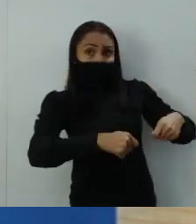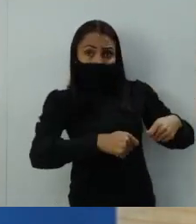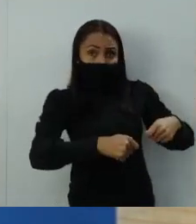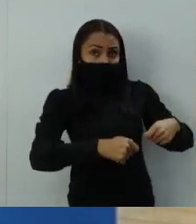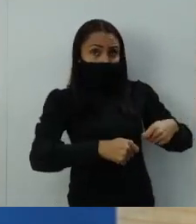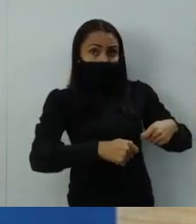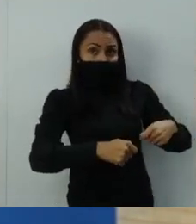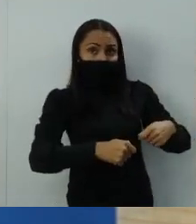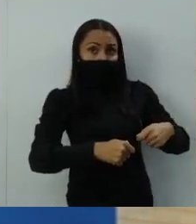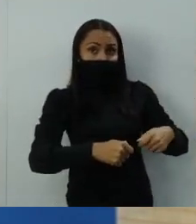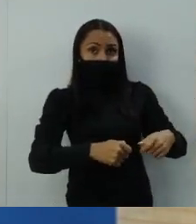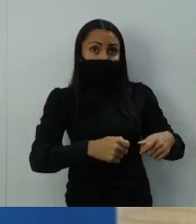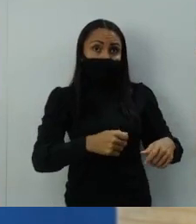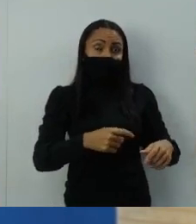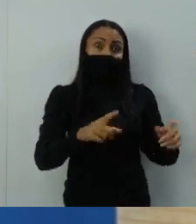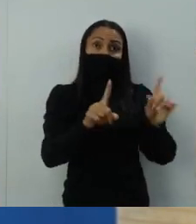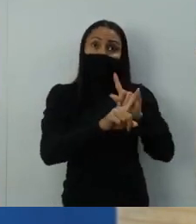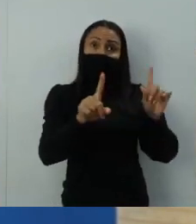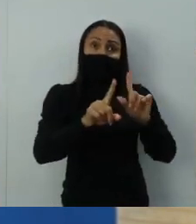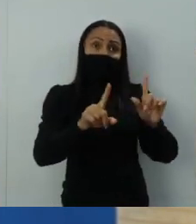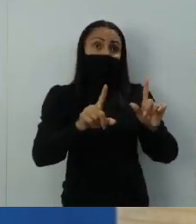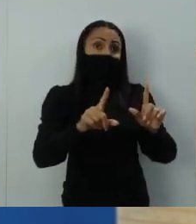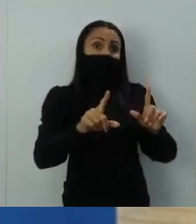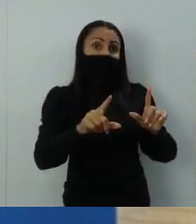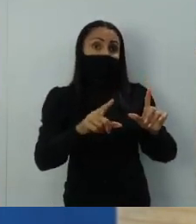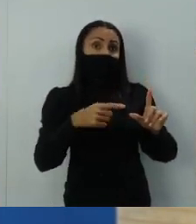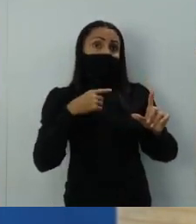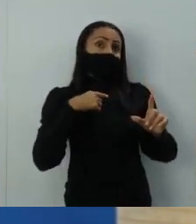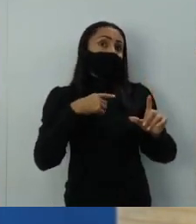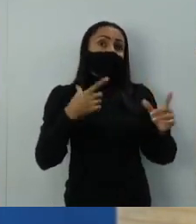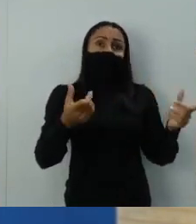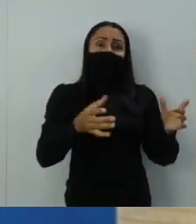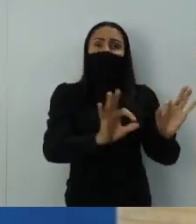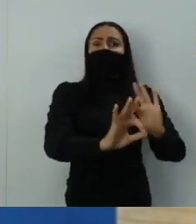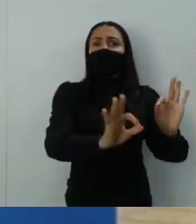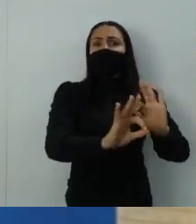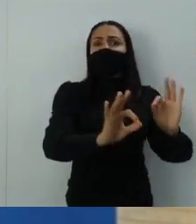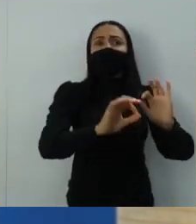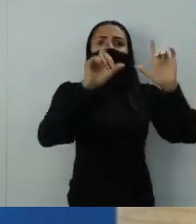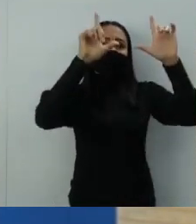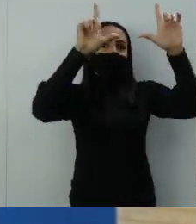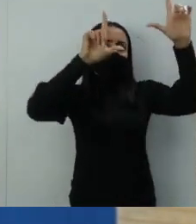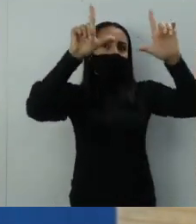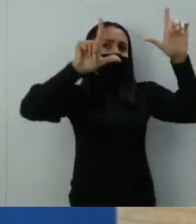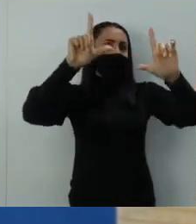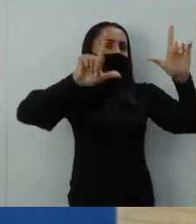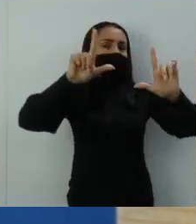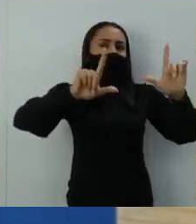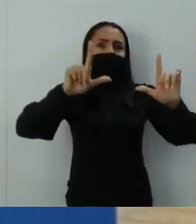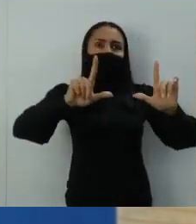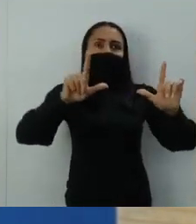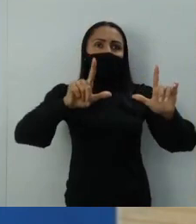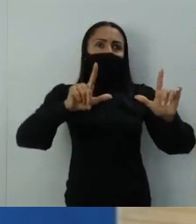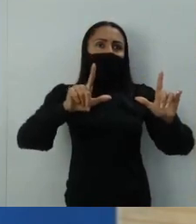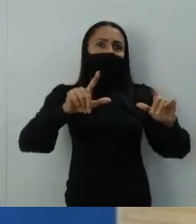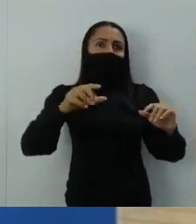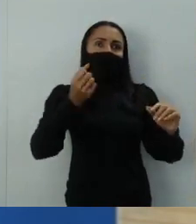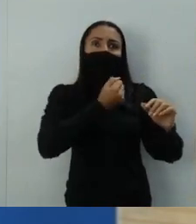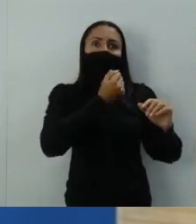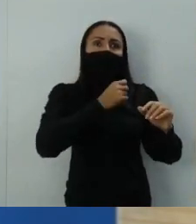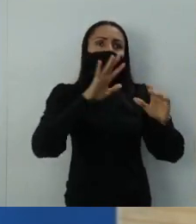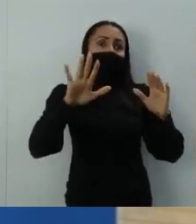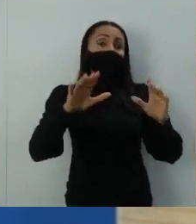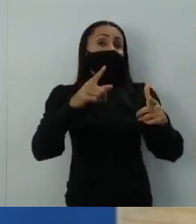deveria assistir nenhum canal, nenhuma emissora, porque o problema não está nela, o problema está em